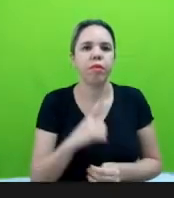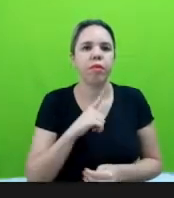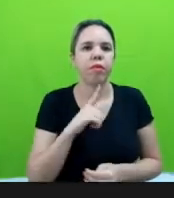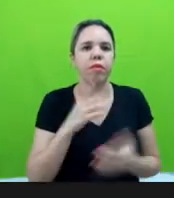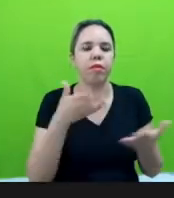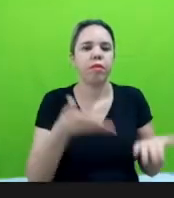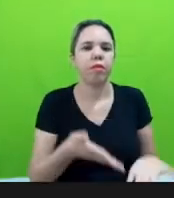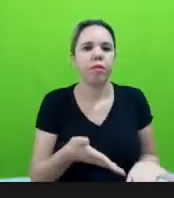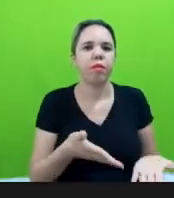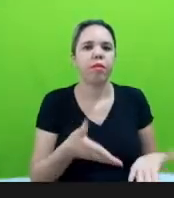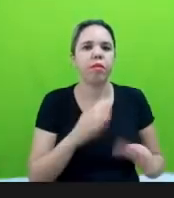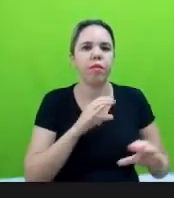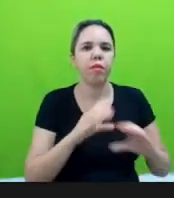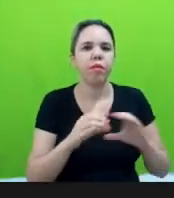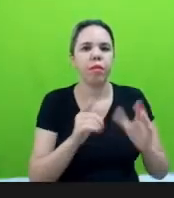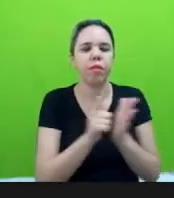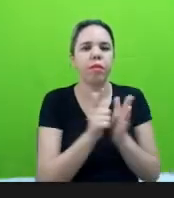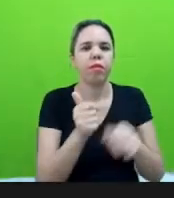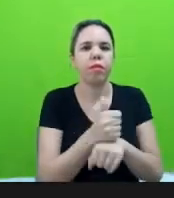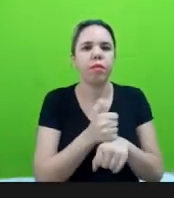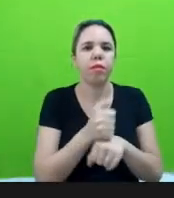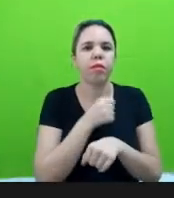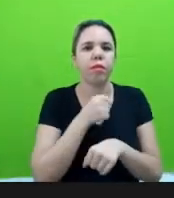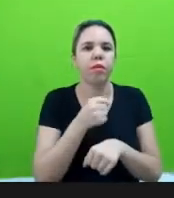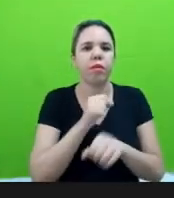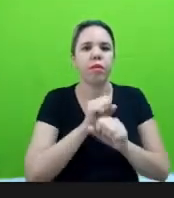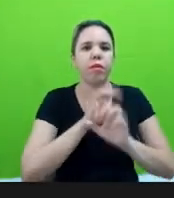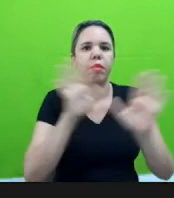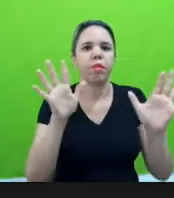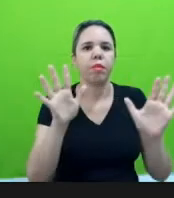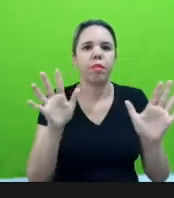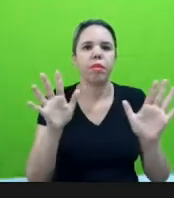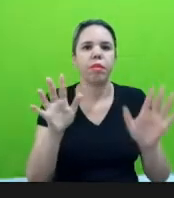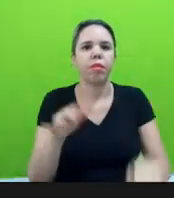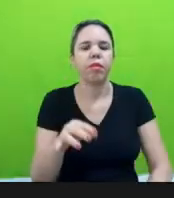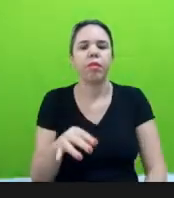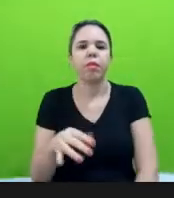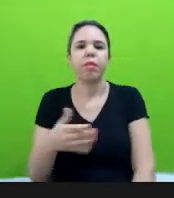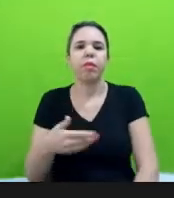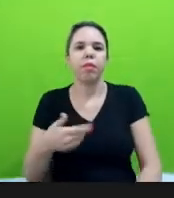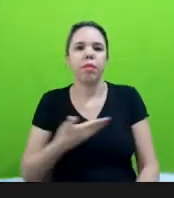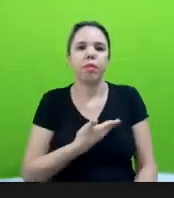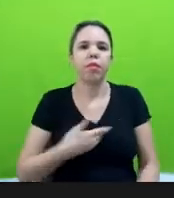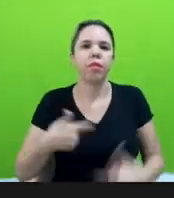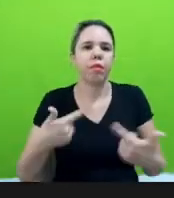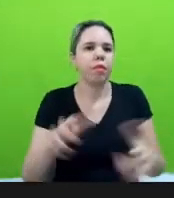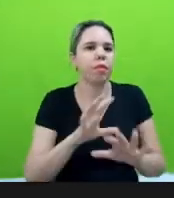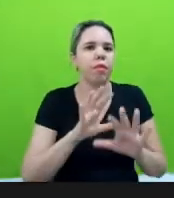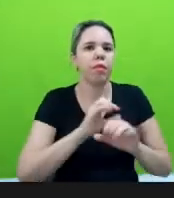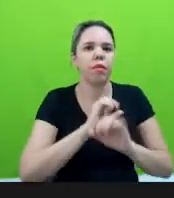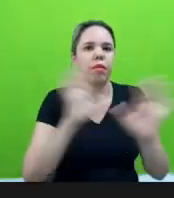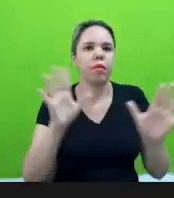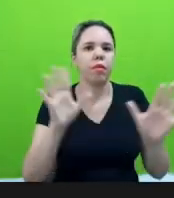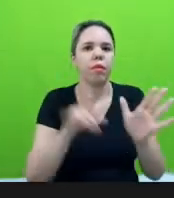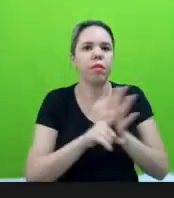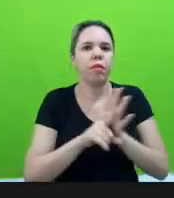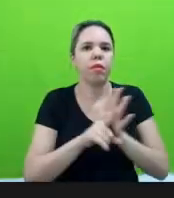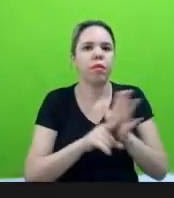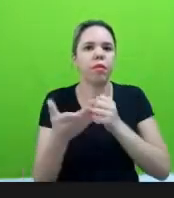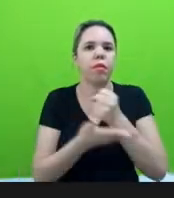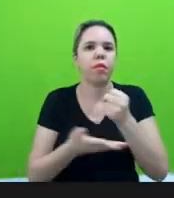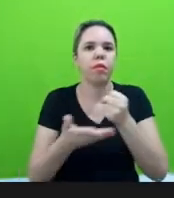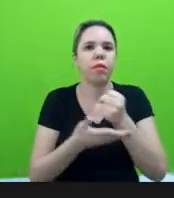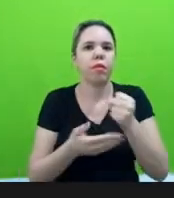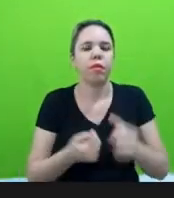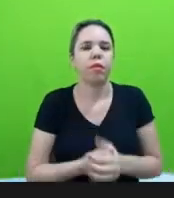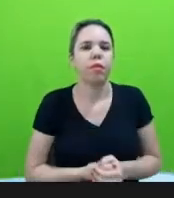veículos de imprensa, decorreu da falta de transparência, uma reação de um governo que não queria ser transparente em relação aos dados mais básicos da pandemia. E se